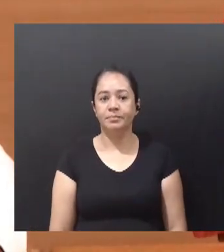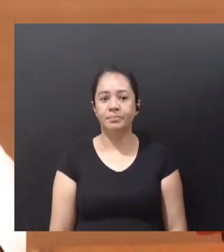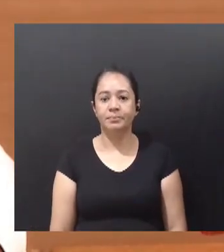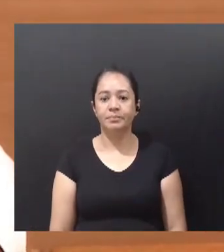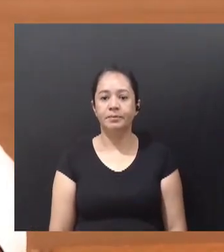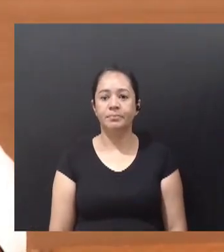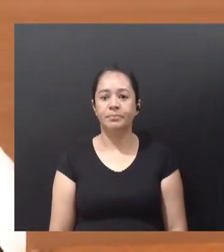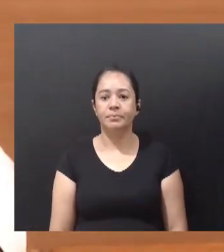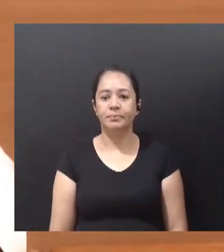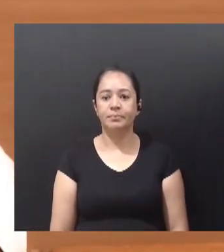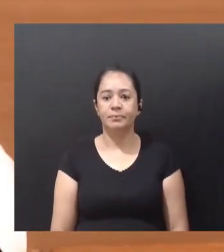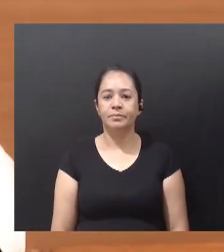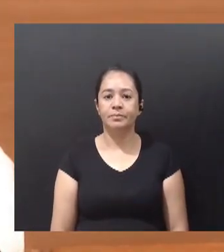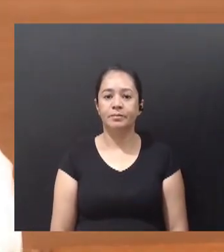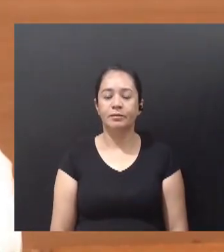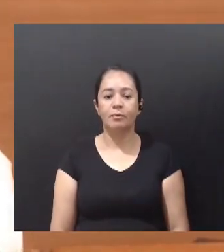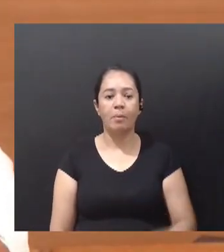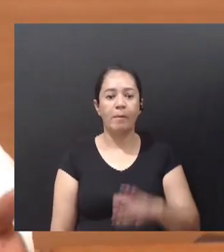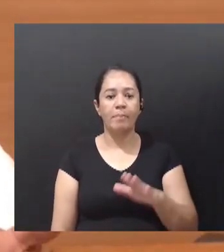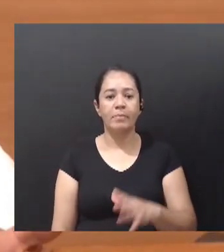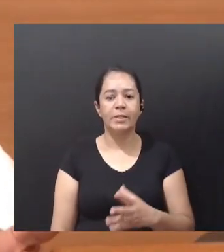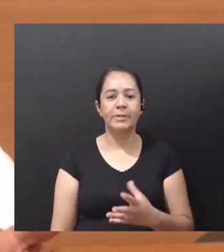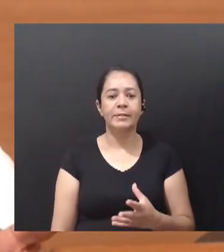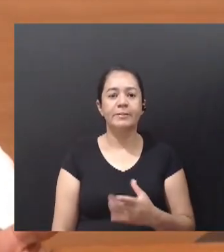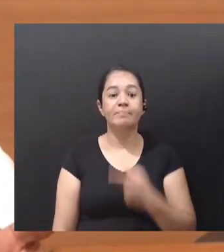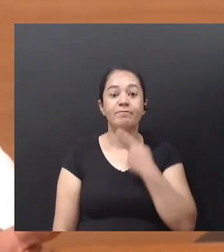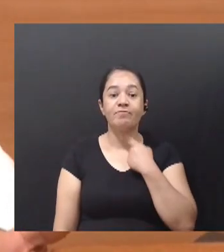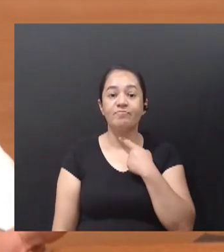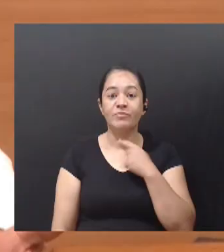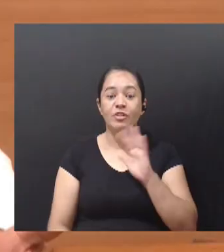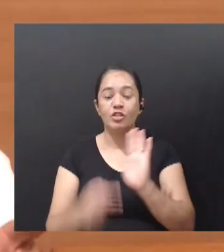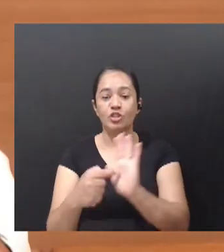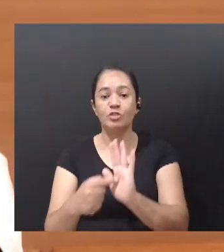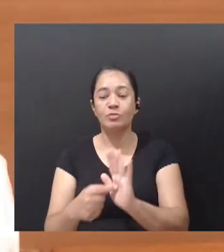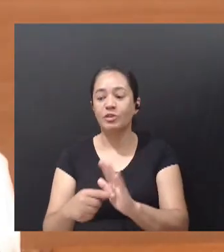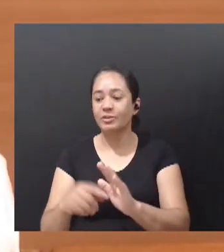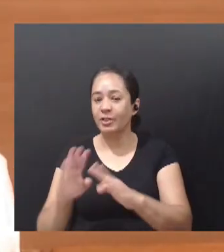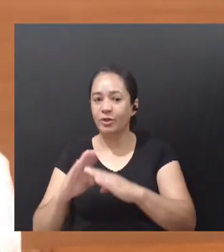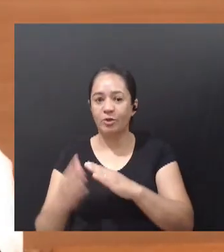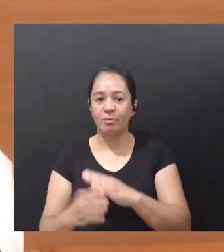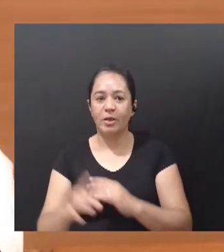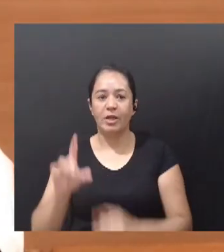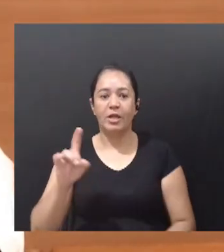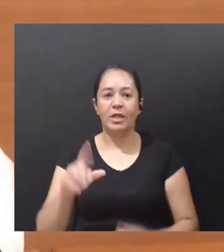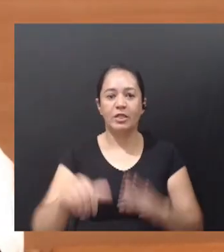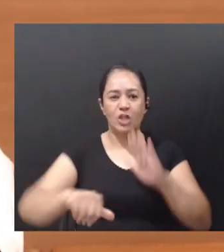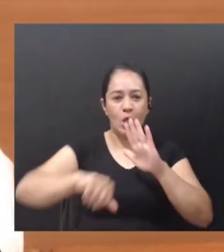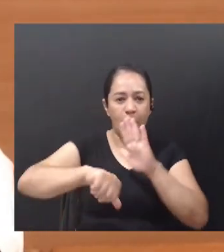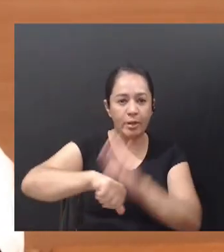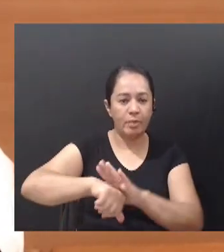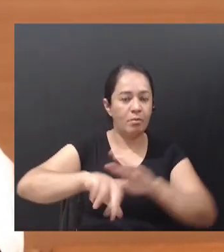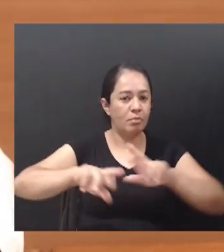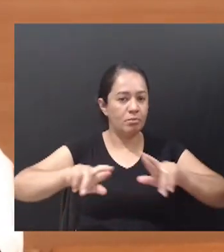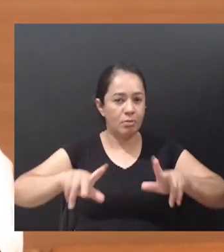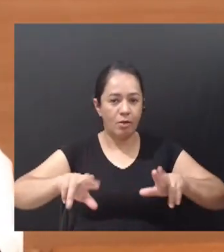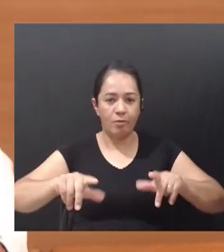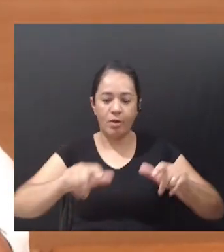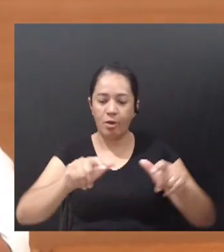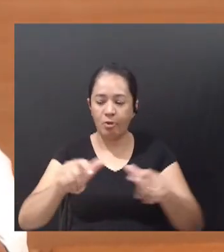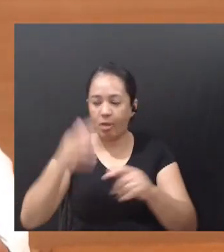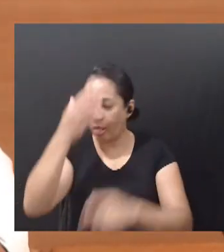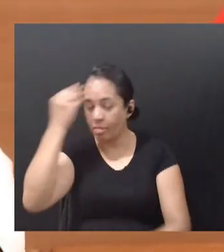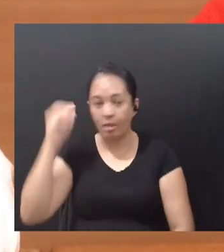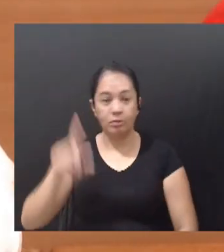com muito mais gana de mostrar que o Campo Belo não é só crime, não é um lugar esquecido. Ali